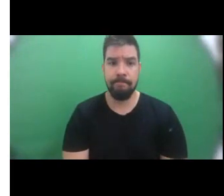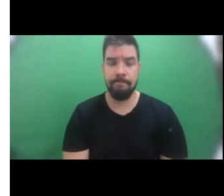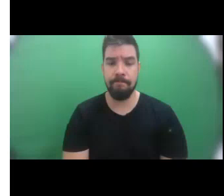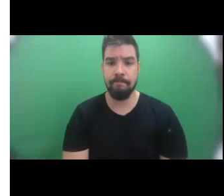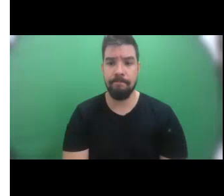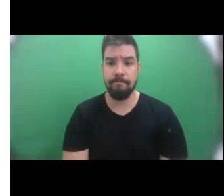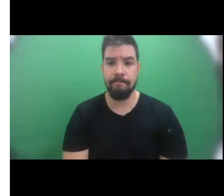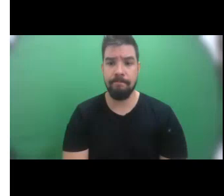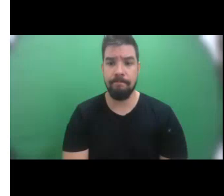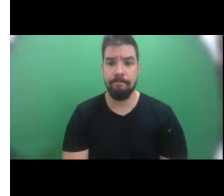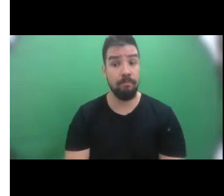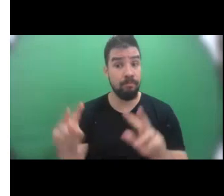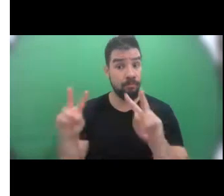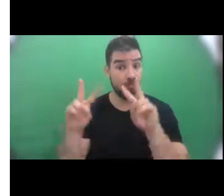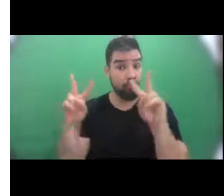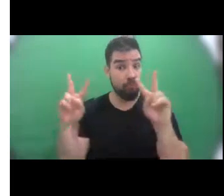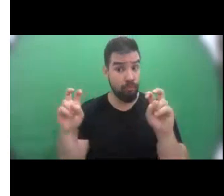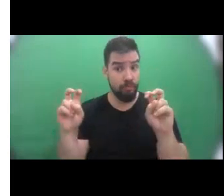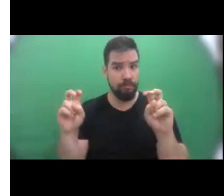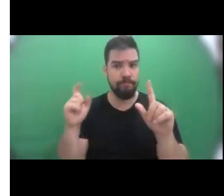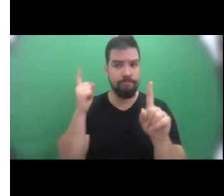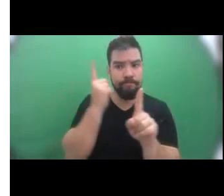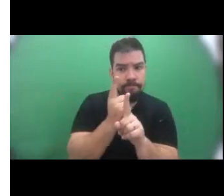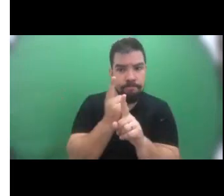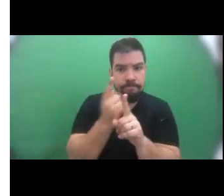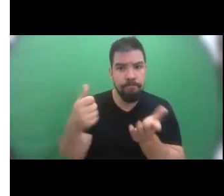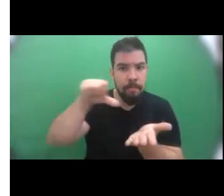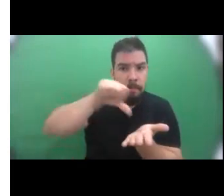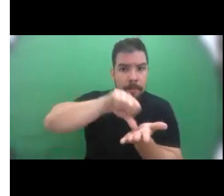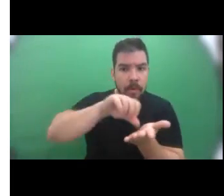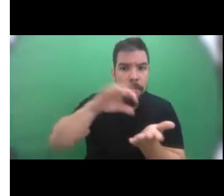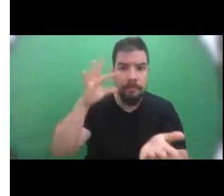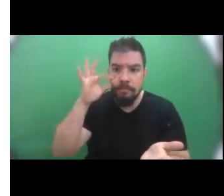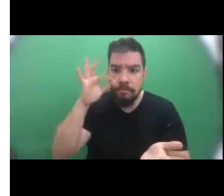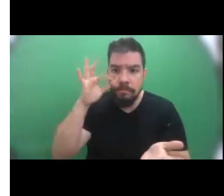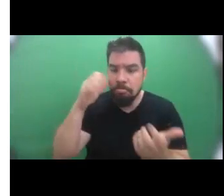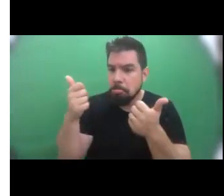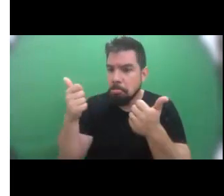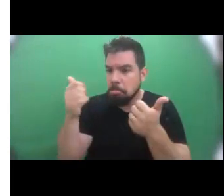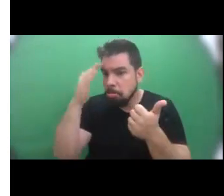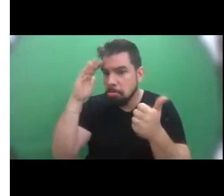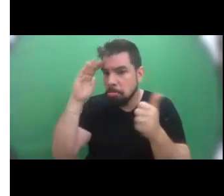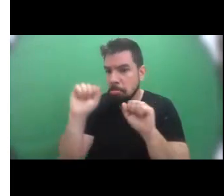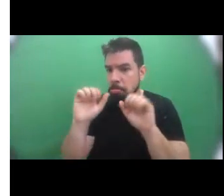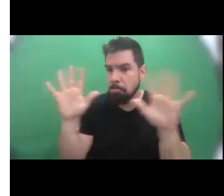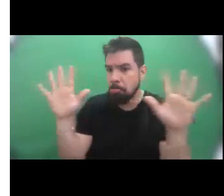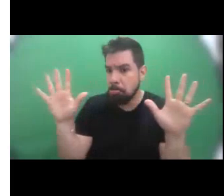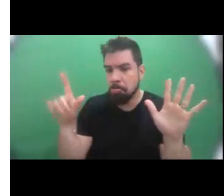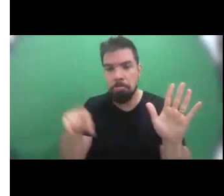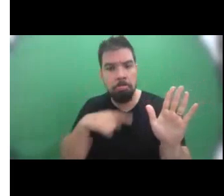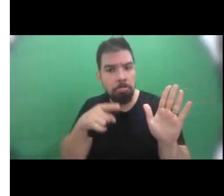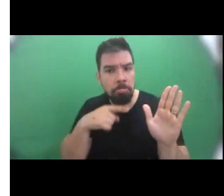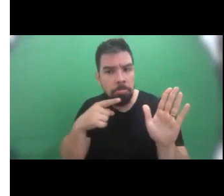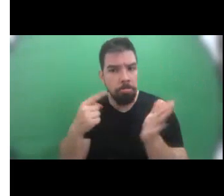Então, sobre o encontro presencial, vocês têm alguma dúvida? Vocês querem fazer alguma questão sobre o encontro presencial?